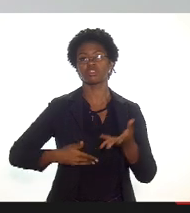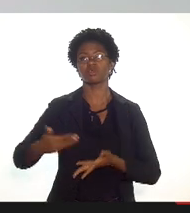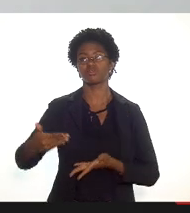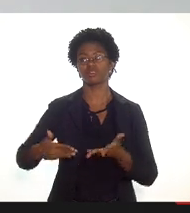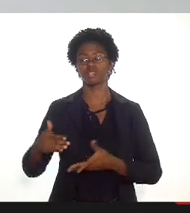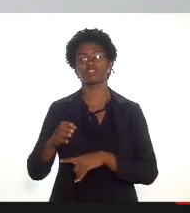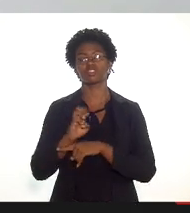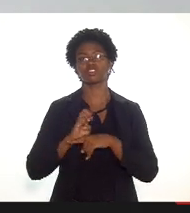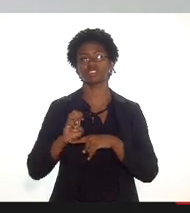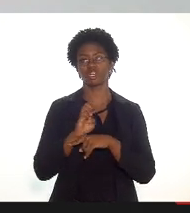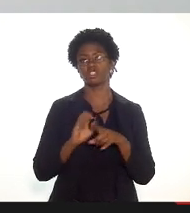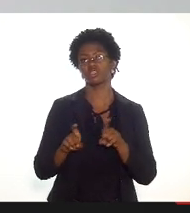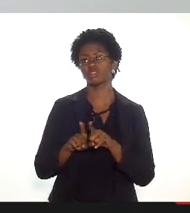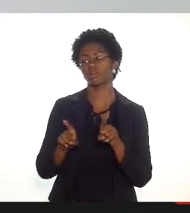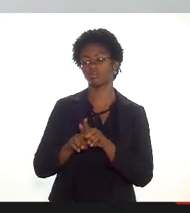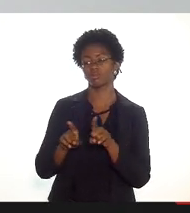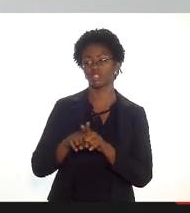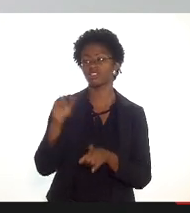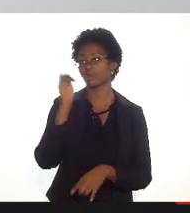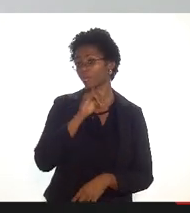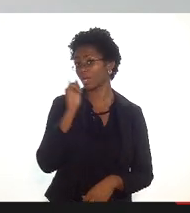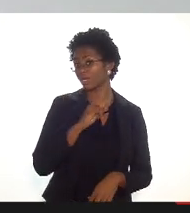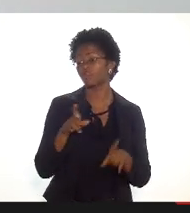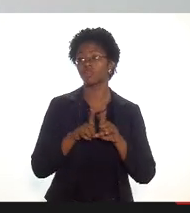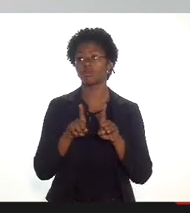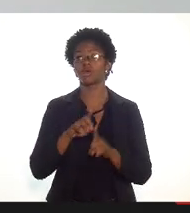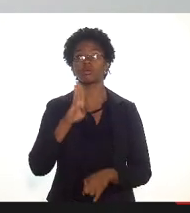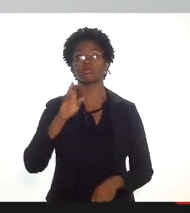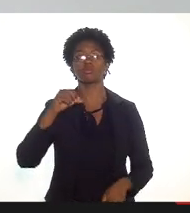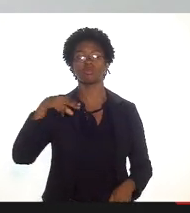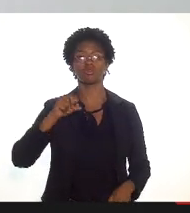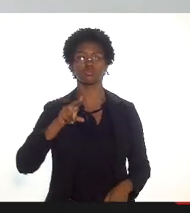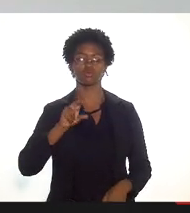e o Hospital Federal de Bom Sucesso. No nosso relatório,